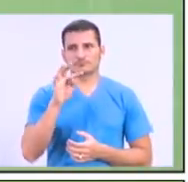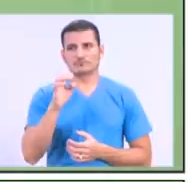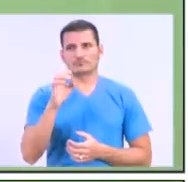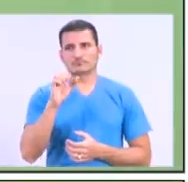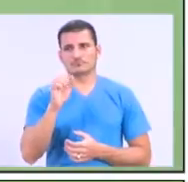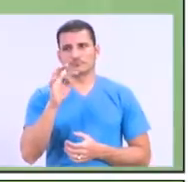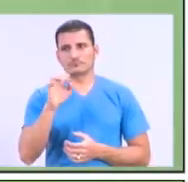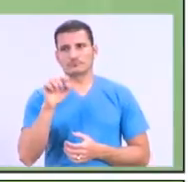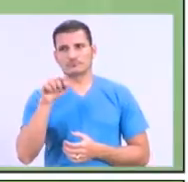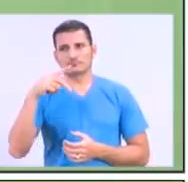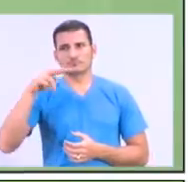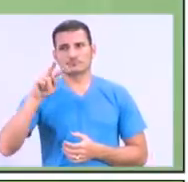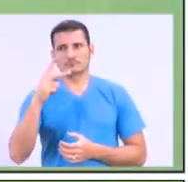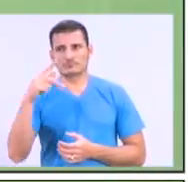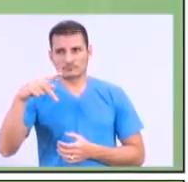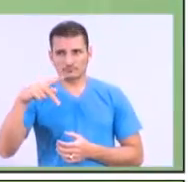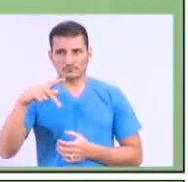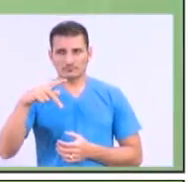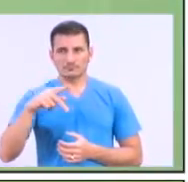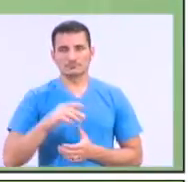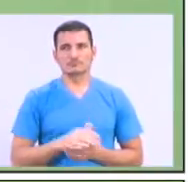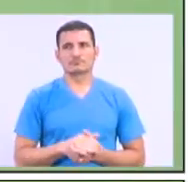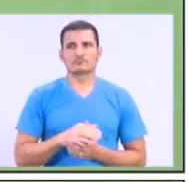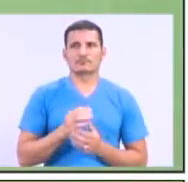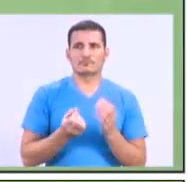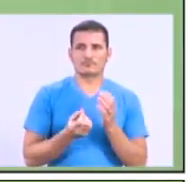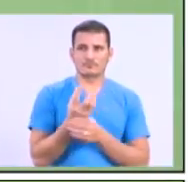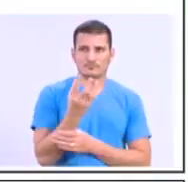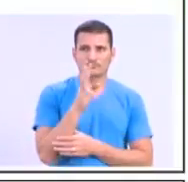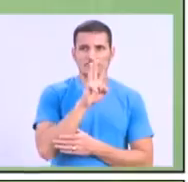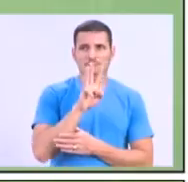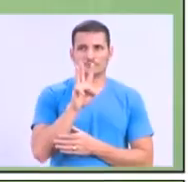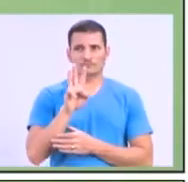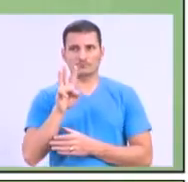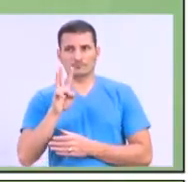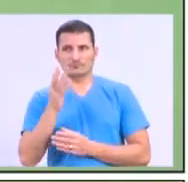acabou de criar dentro da pasta www.